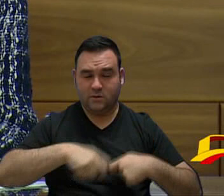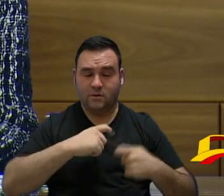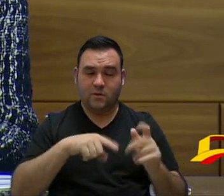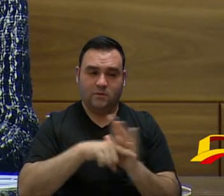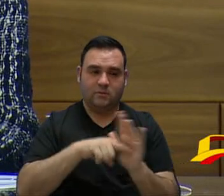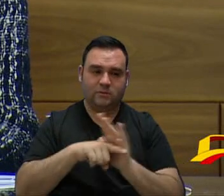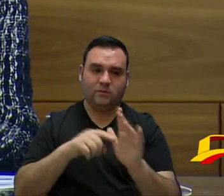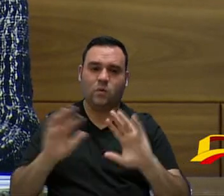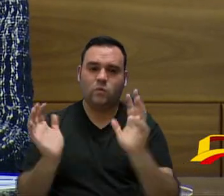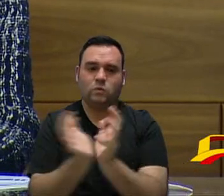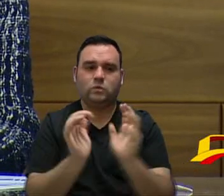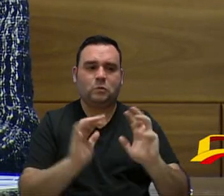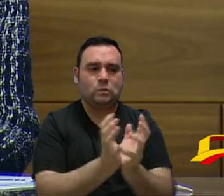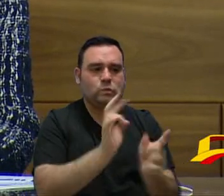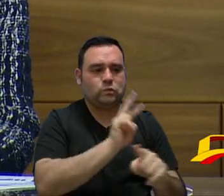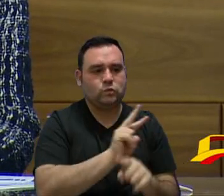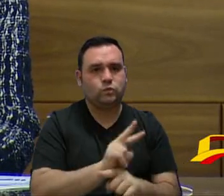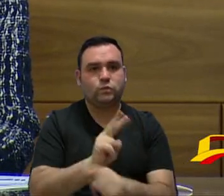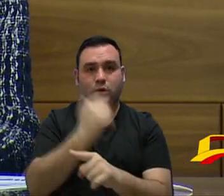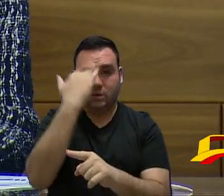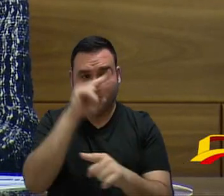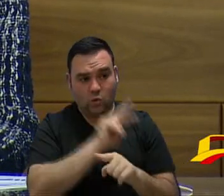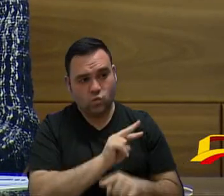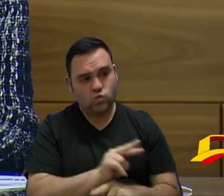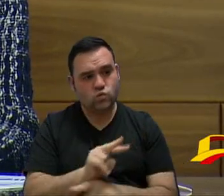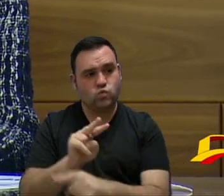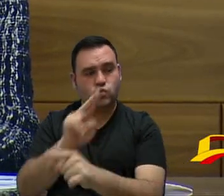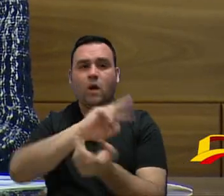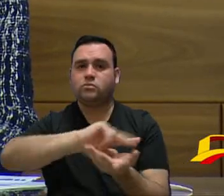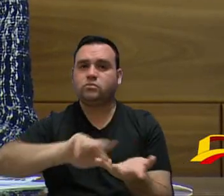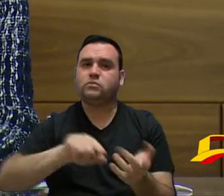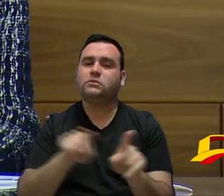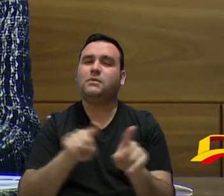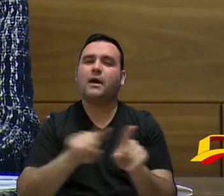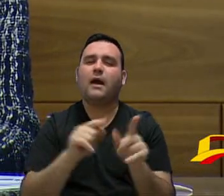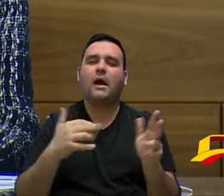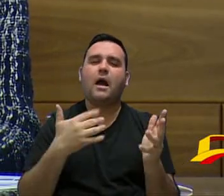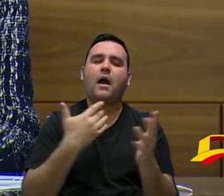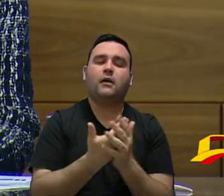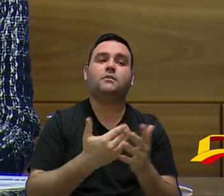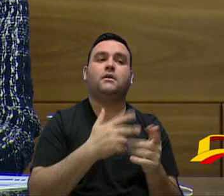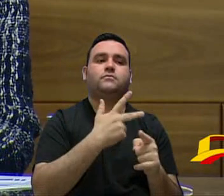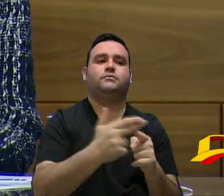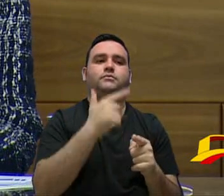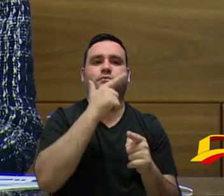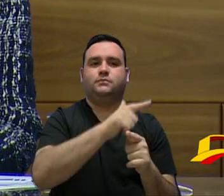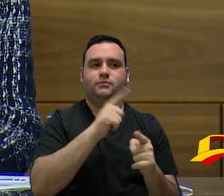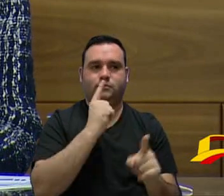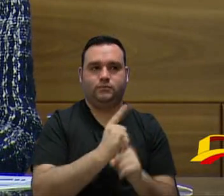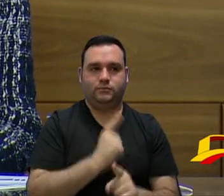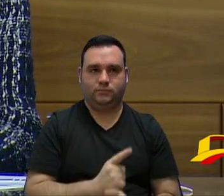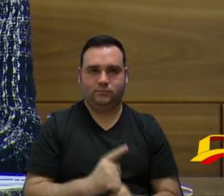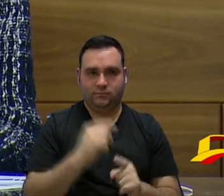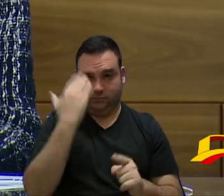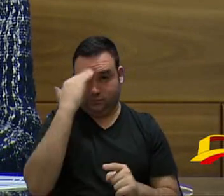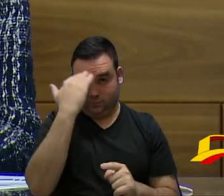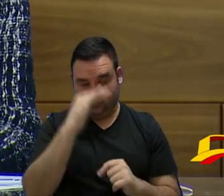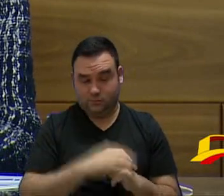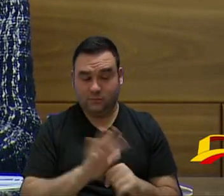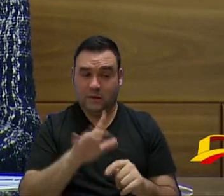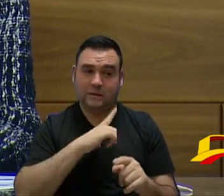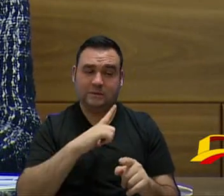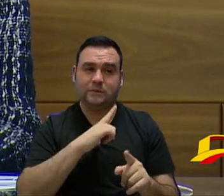passa por todos os órgãos de controle controladoria e até chegar a empresa vencedora tudo bem